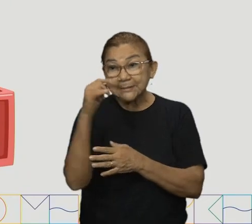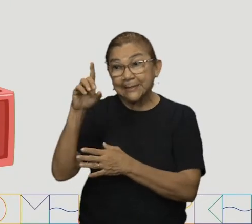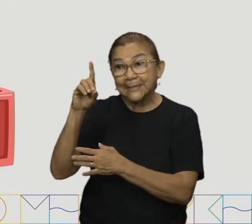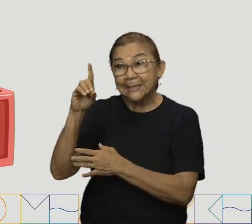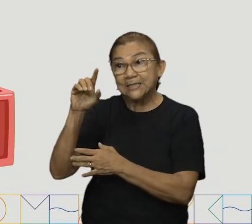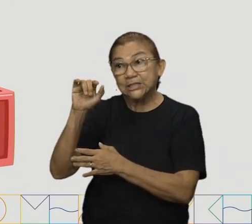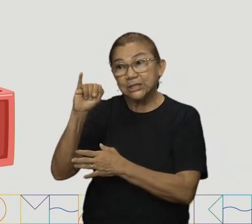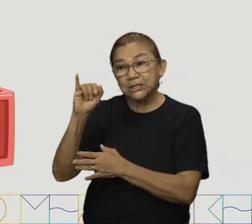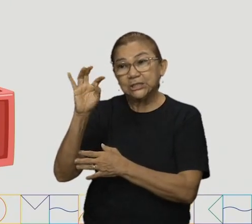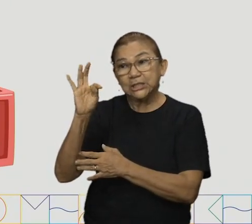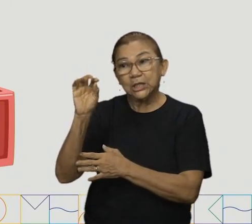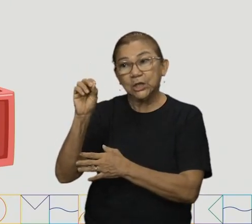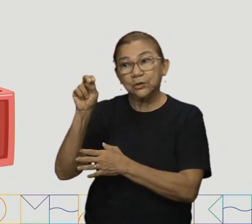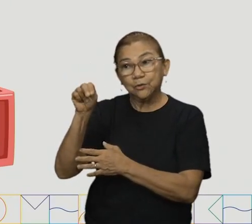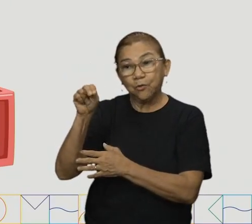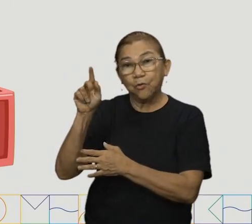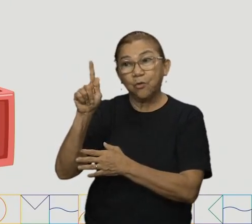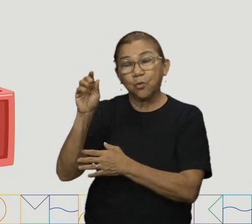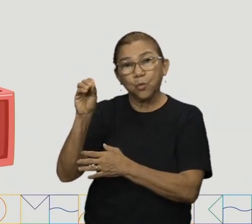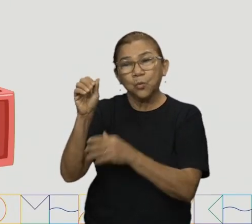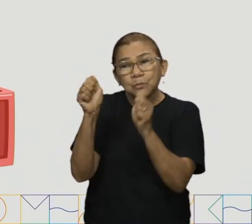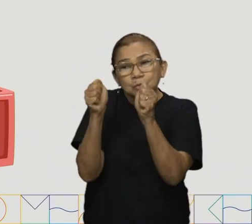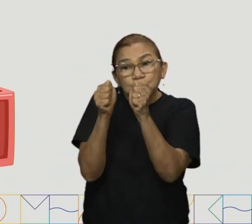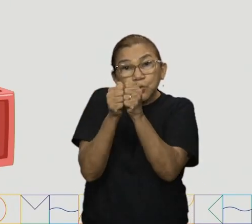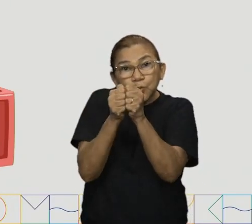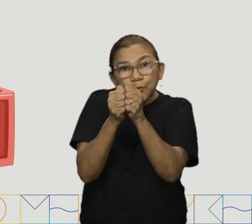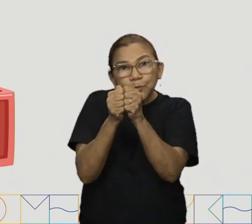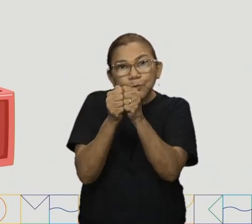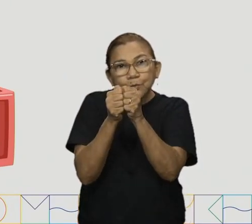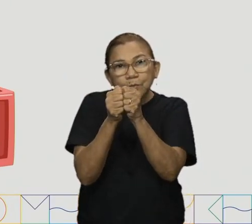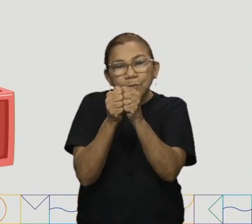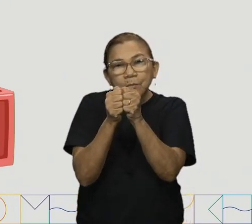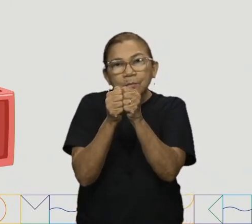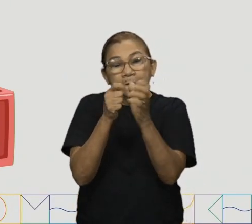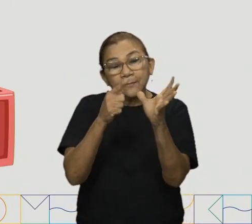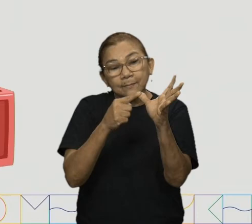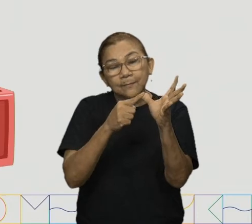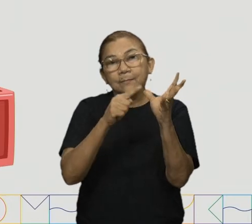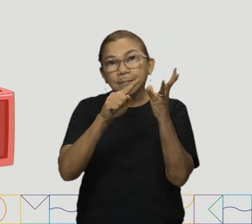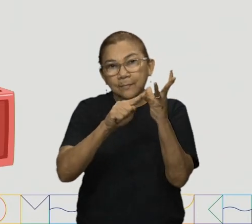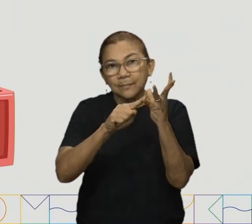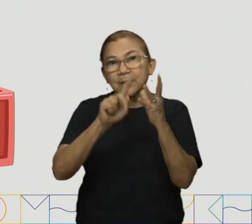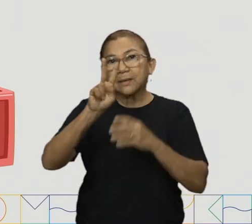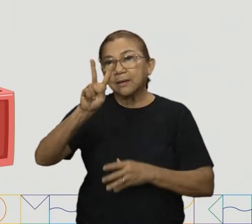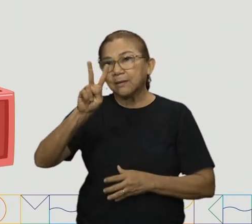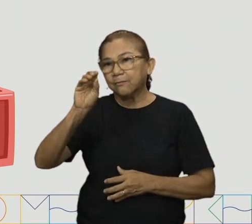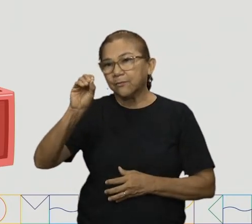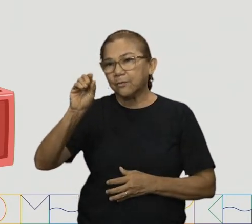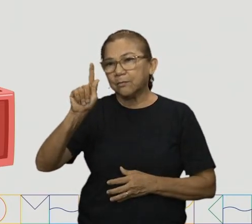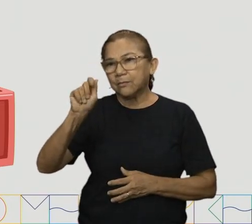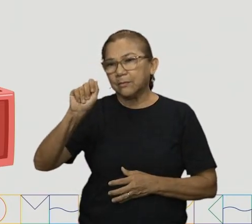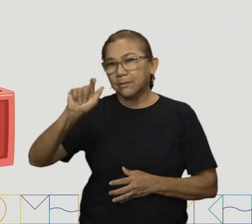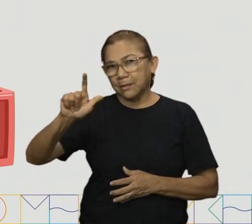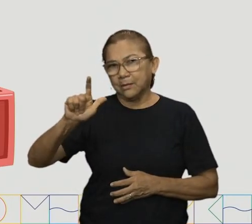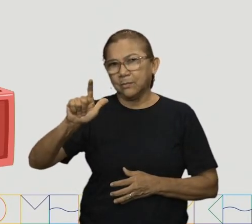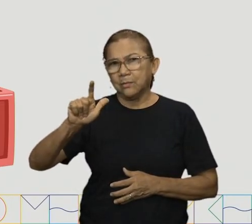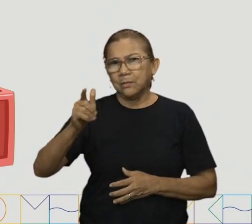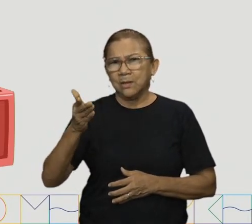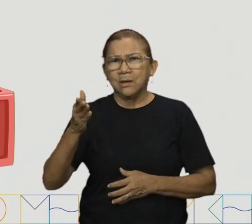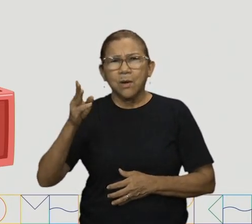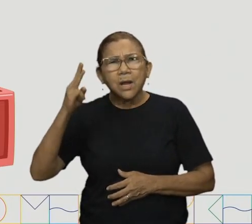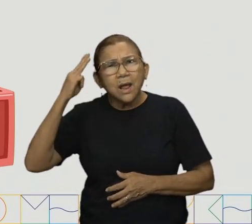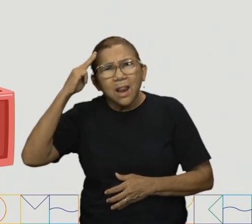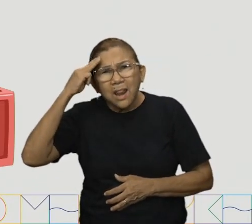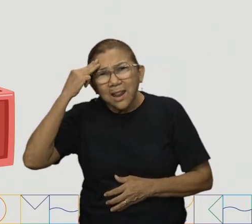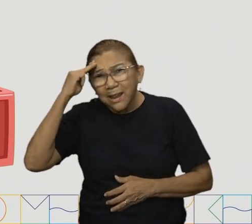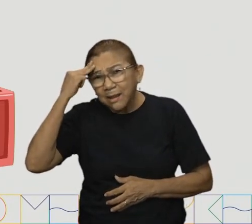Toda sílaba é formada a partir de uma vogal, isolada ou acompanhada de uma consoante. Eu quero lembrar a vocês o